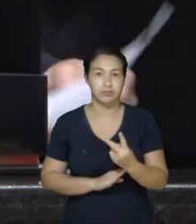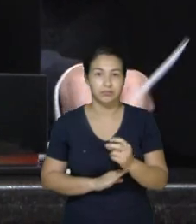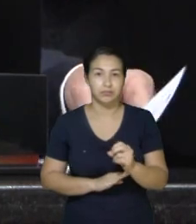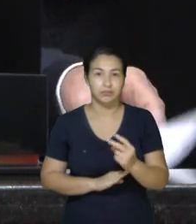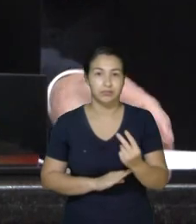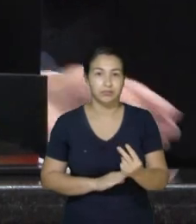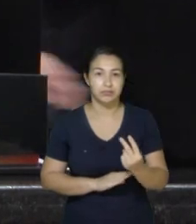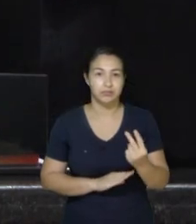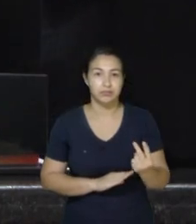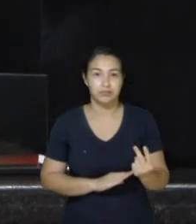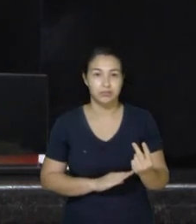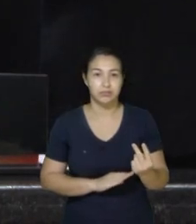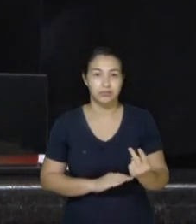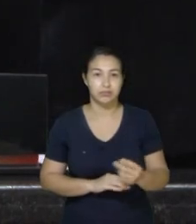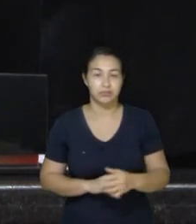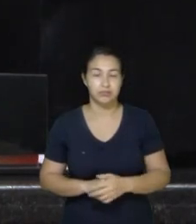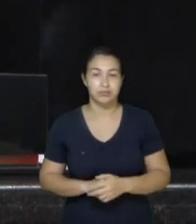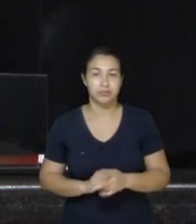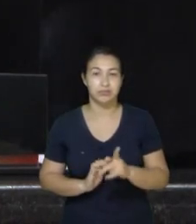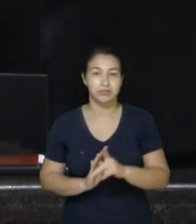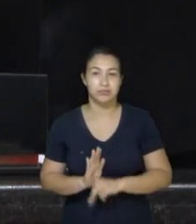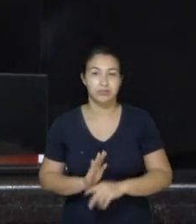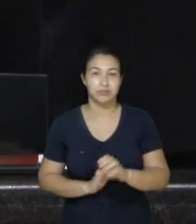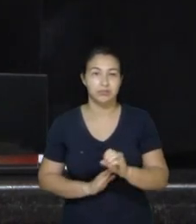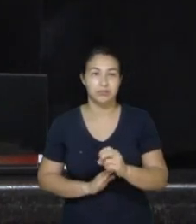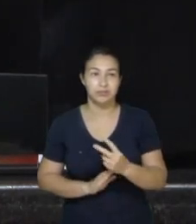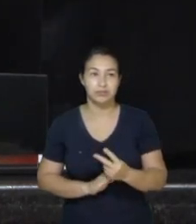021.1/2022, projeto